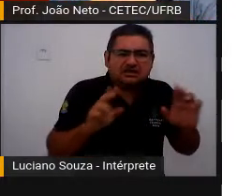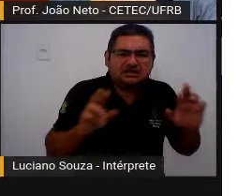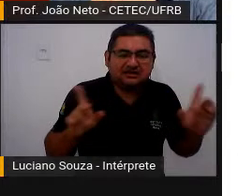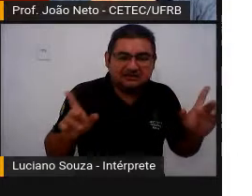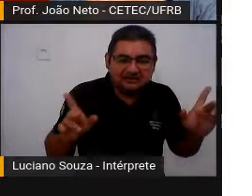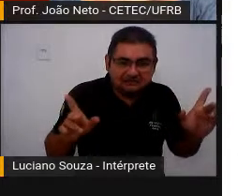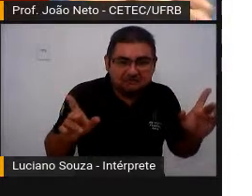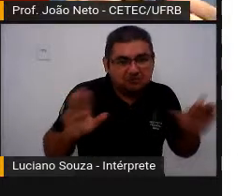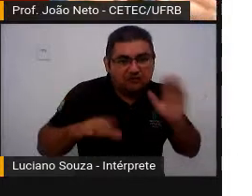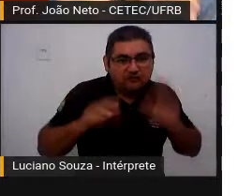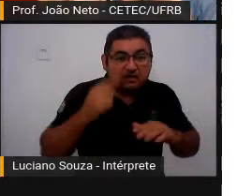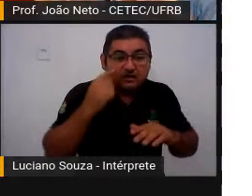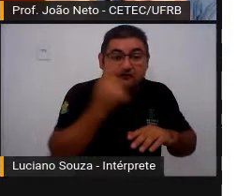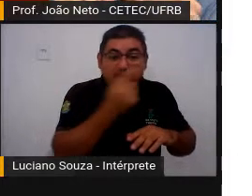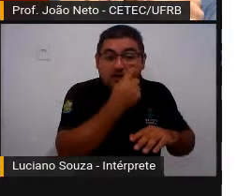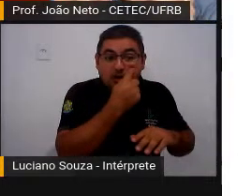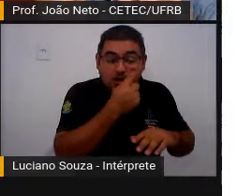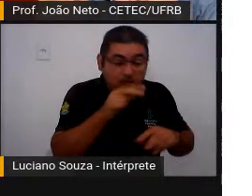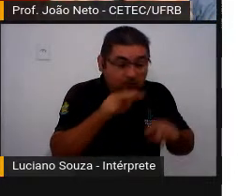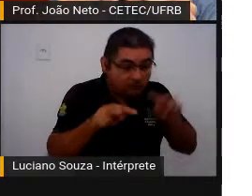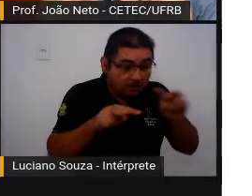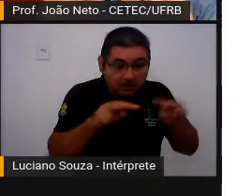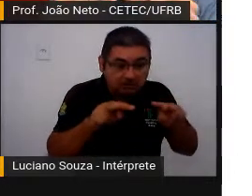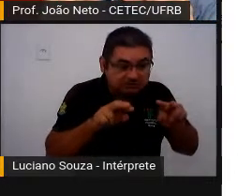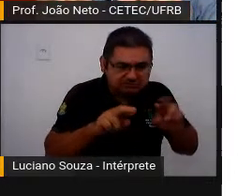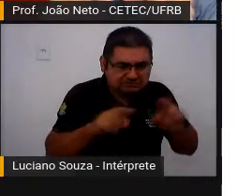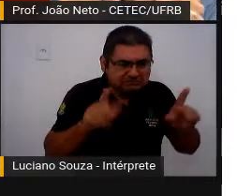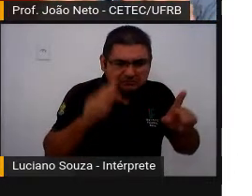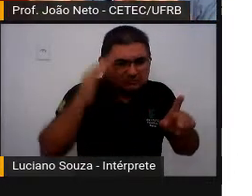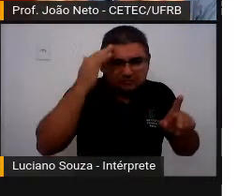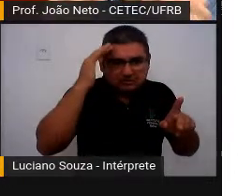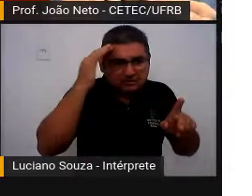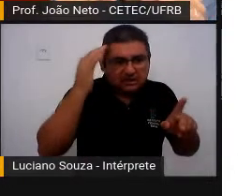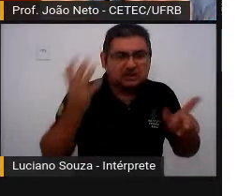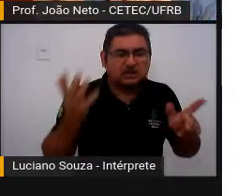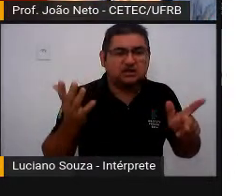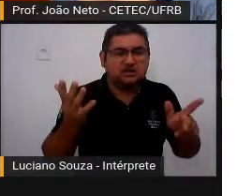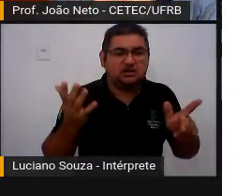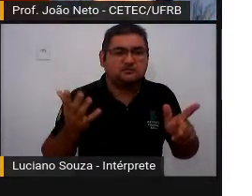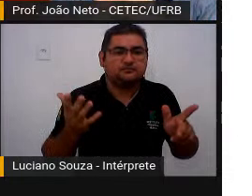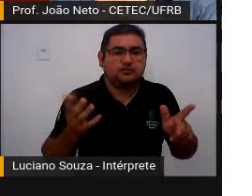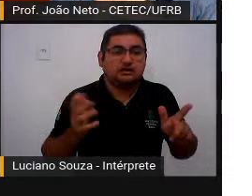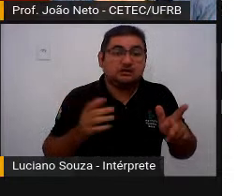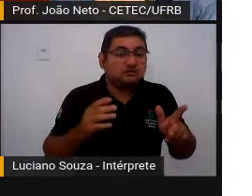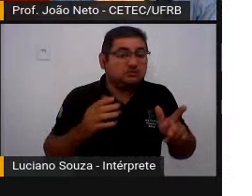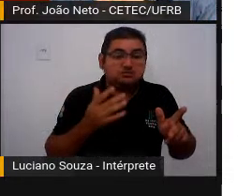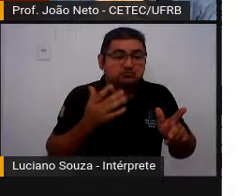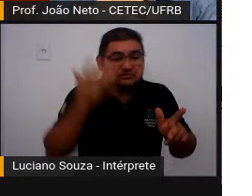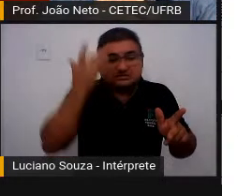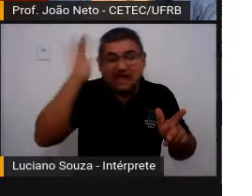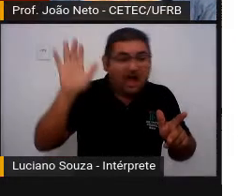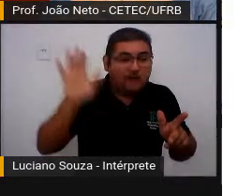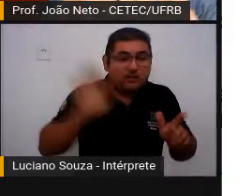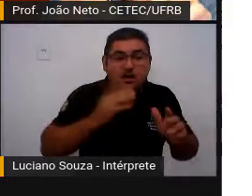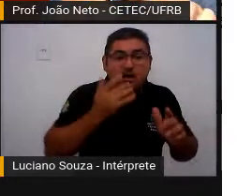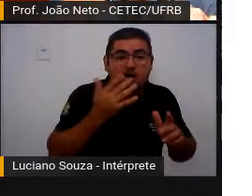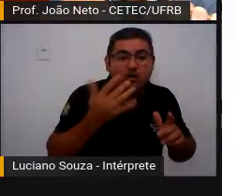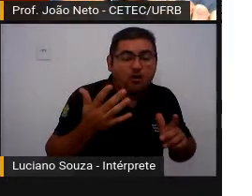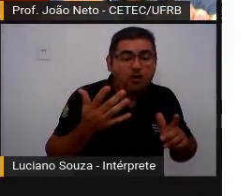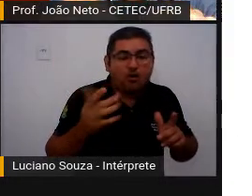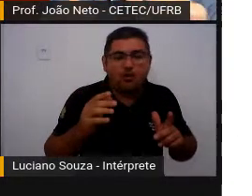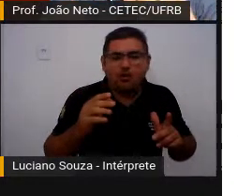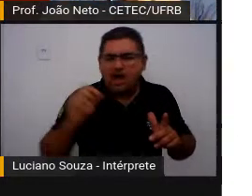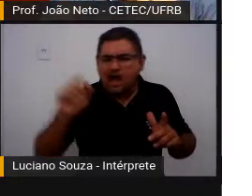com daltonismo e que a não não fazem distinção entre cores azul e vermelha